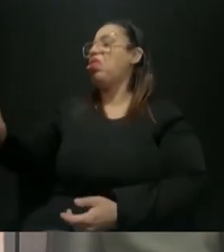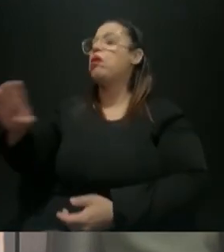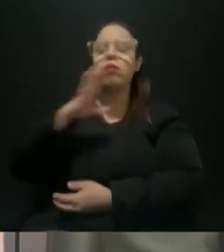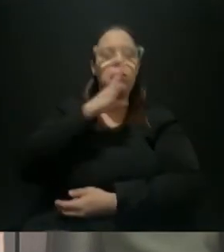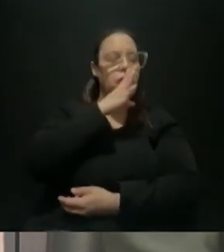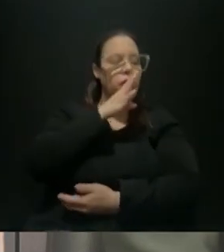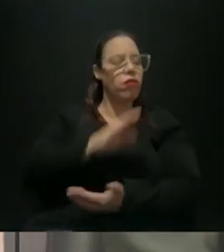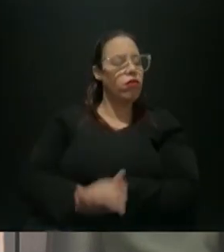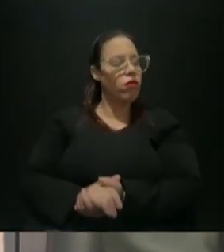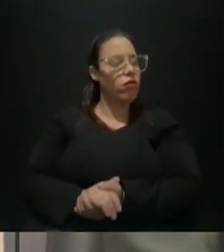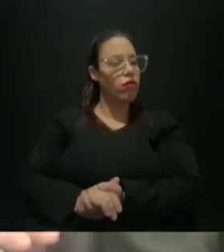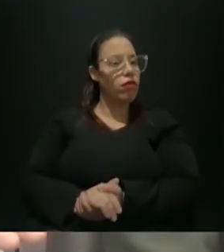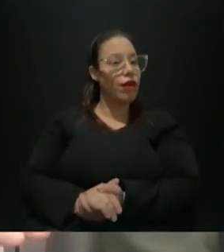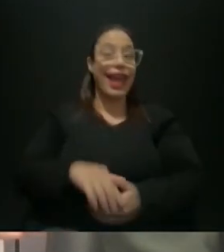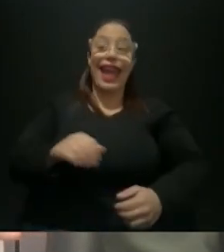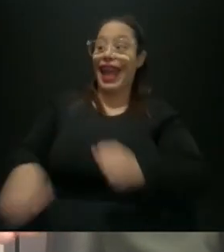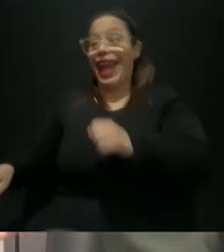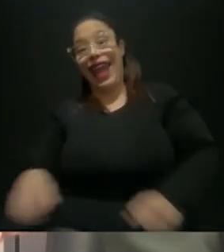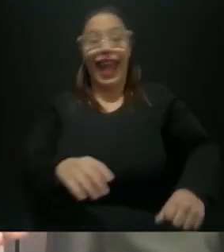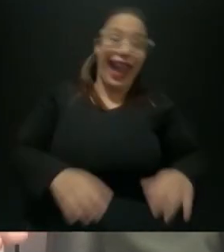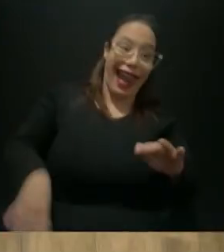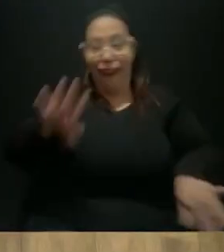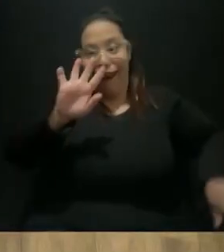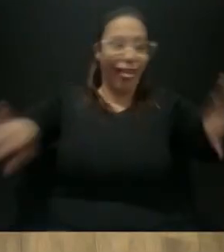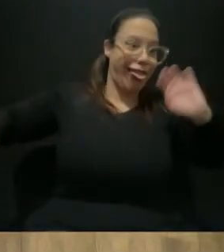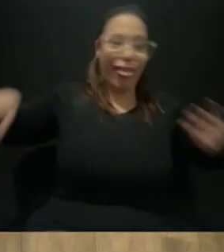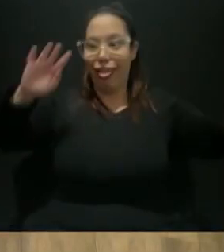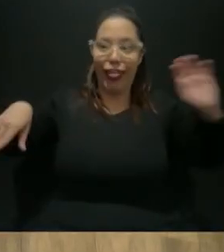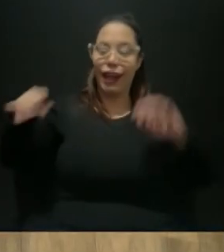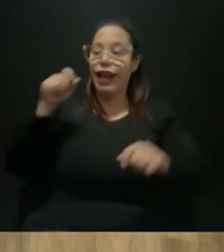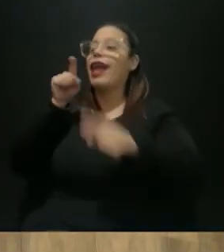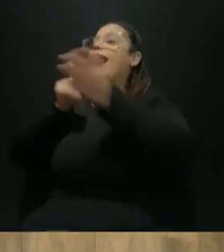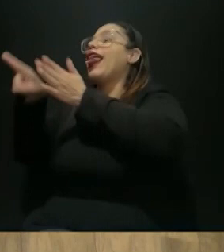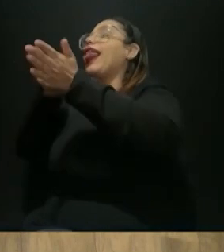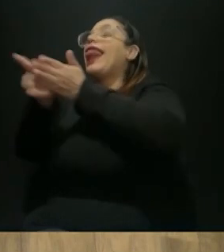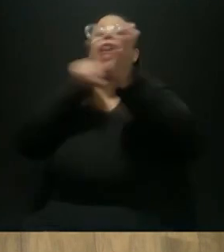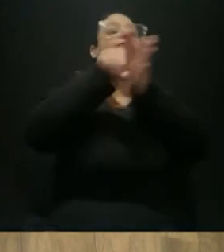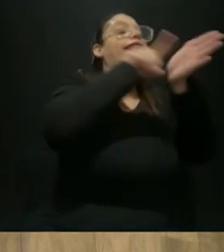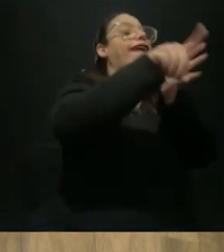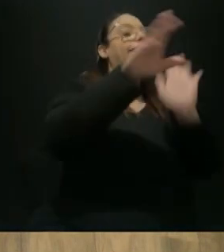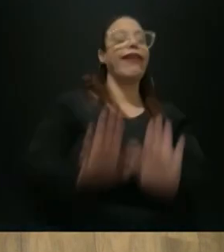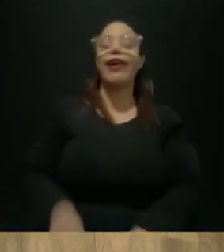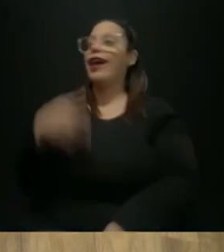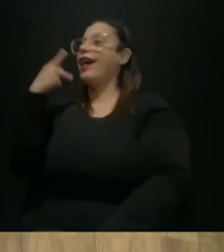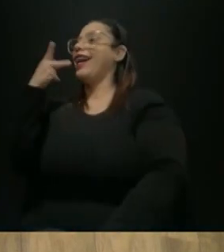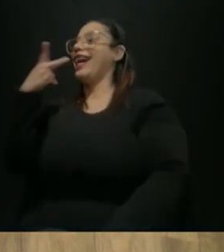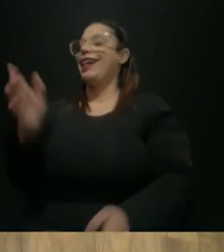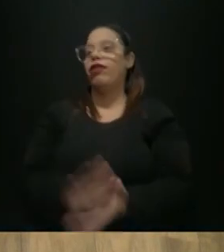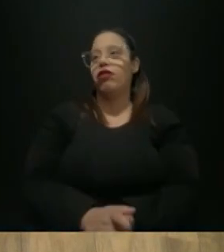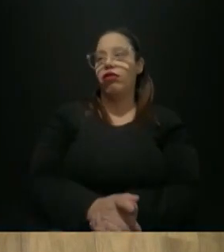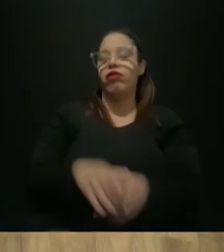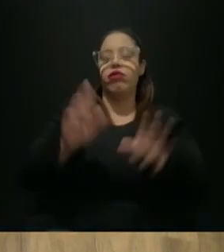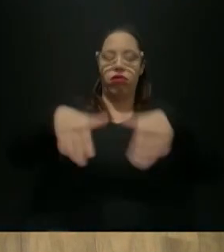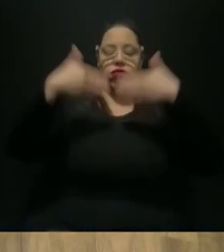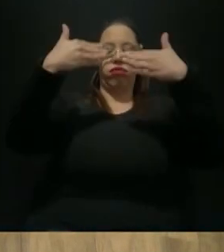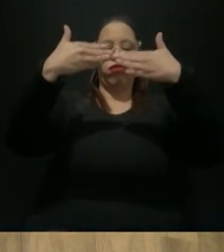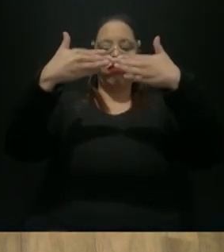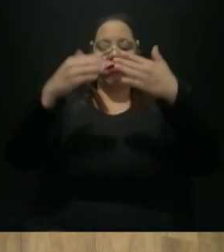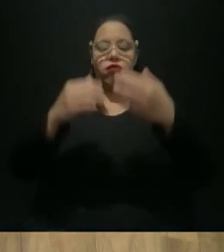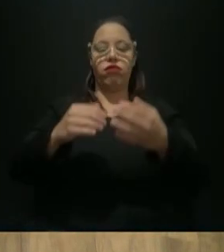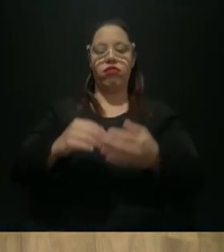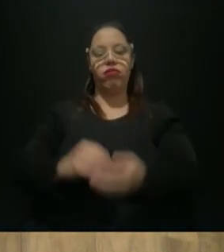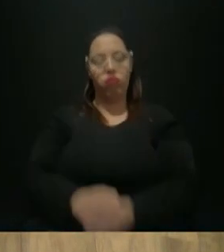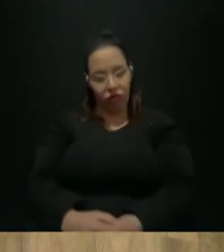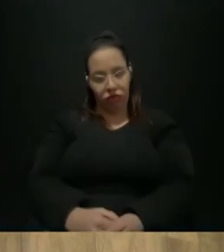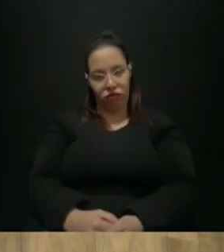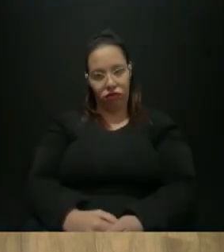é se movimentar, explorar e falar. E ficar perguntando quando começa a falar. Agora, quando você põe numa tela, ela já para. E aí tem um vídeo